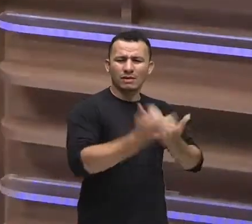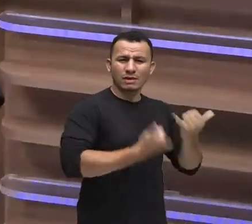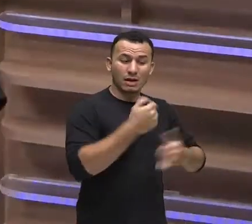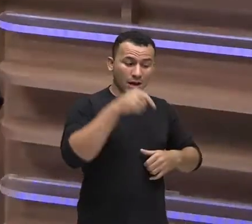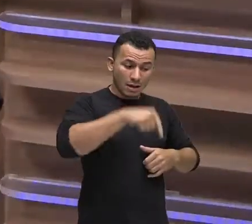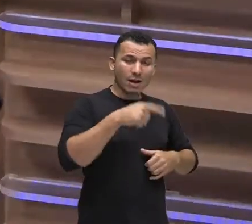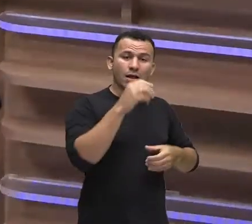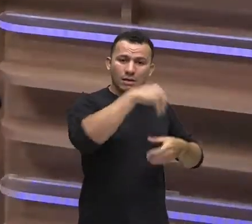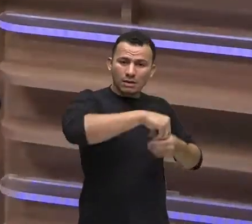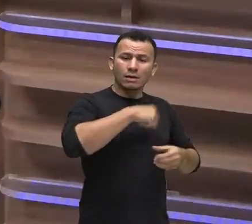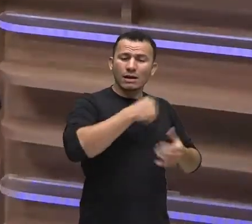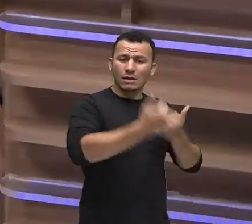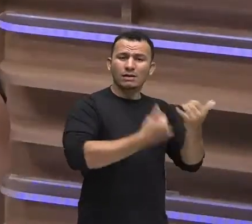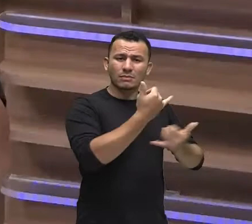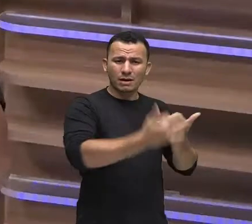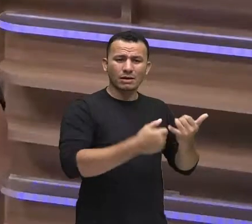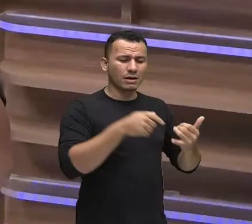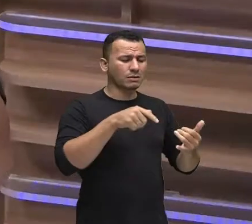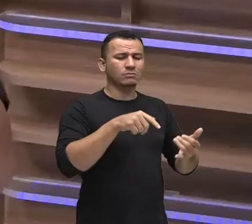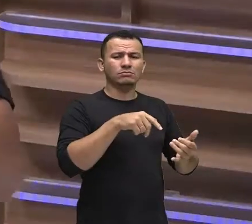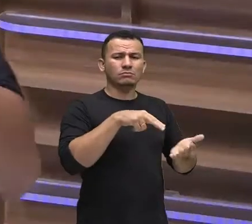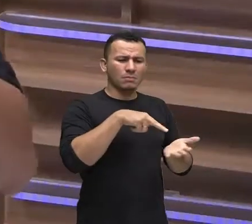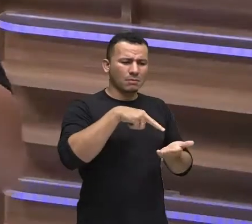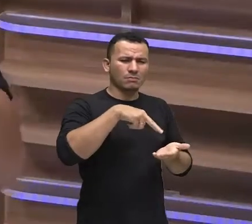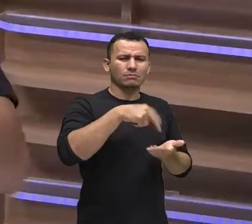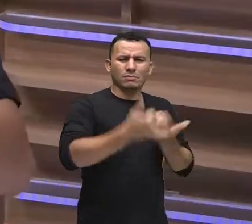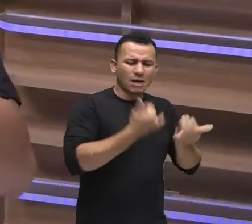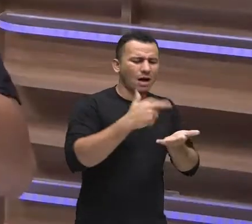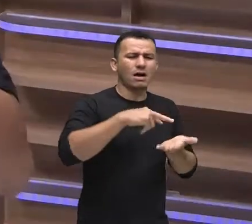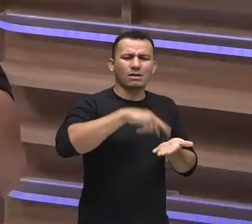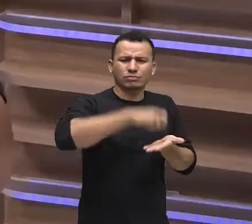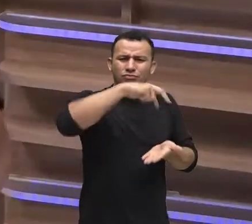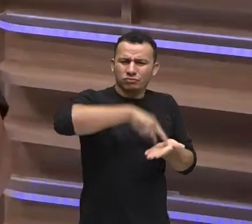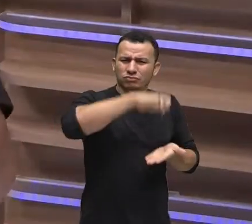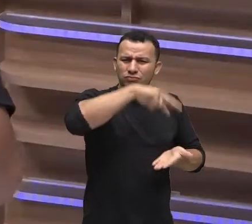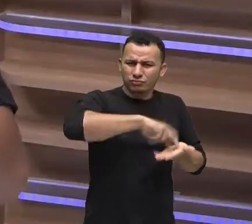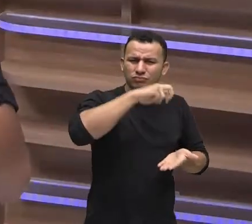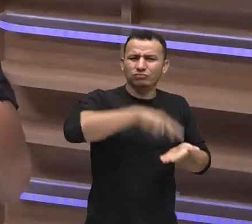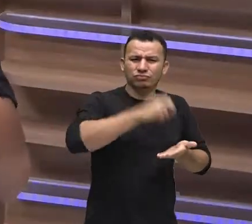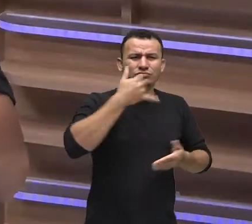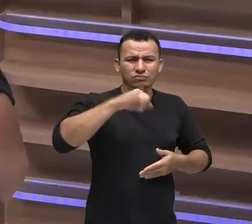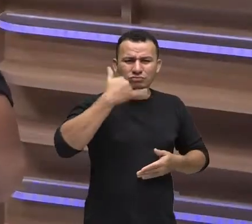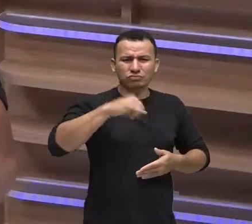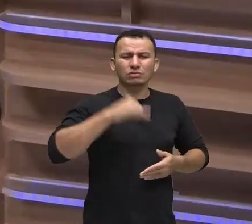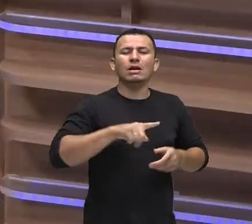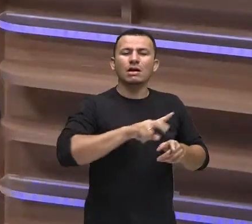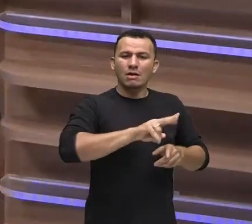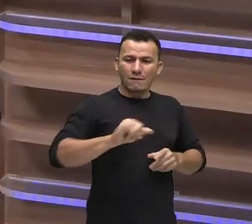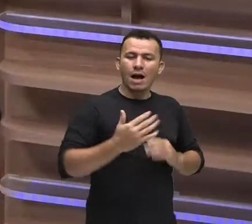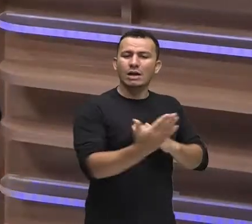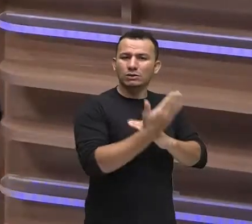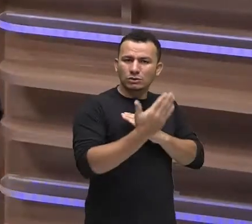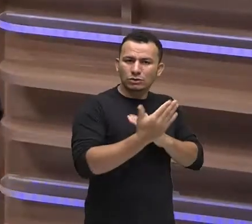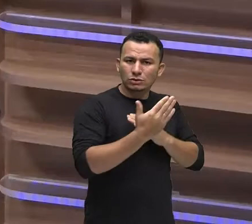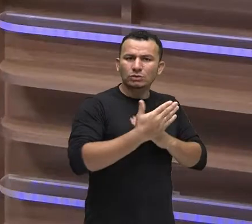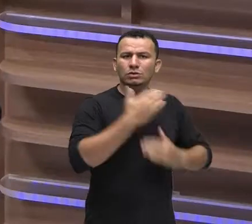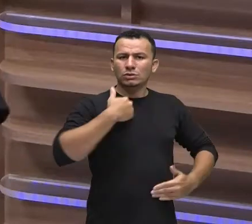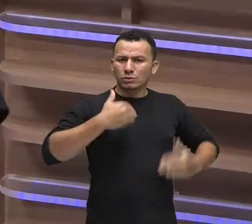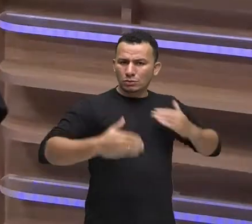nas brincadeiras ali, ele te proporciona gasto calórico, gasto de energia, te dá